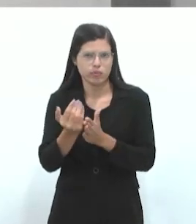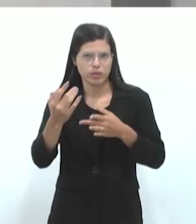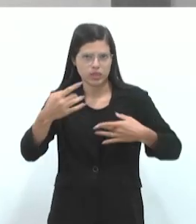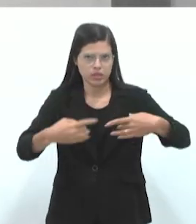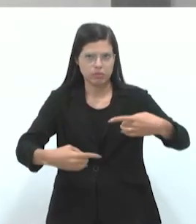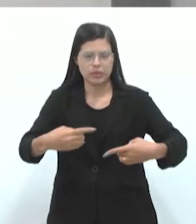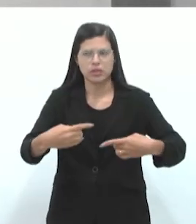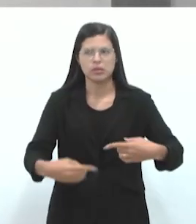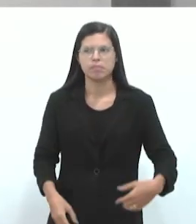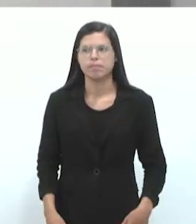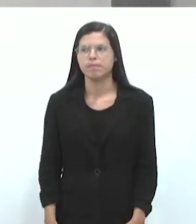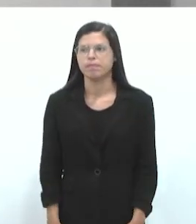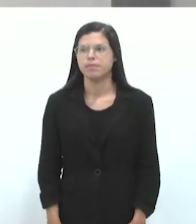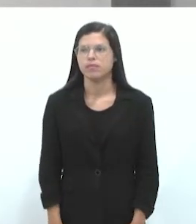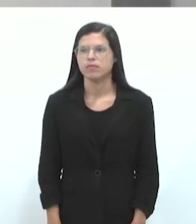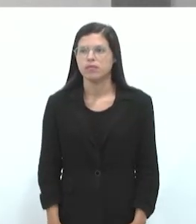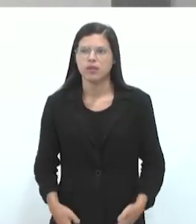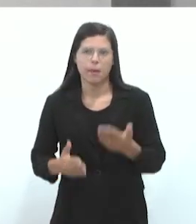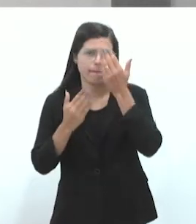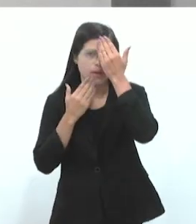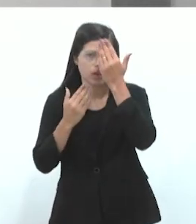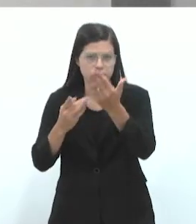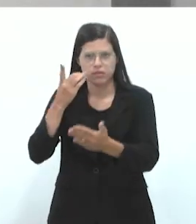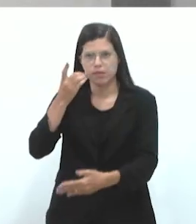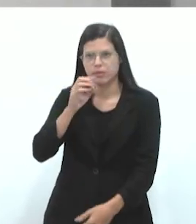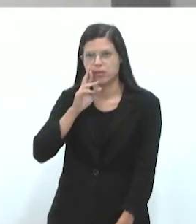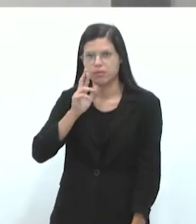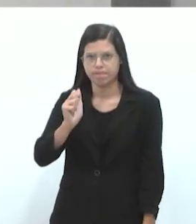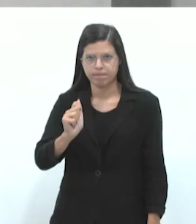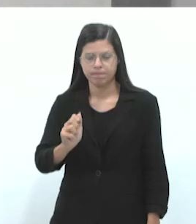inicial. Obrigado, deputado Amorim.